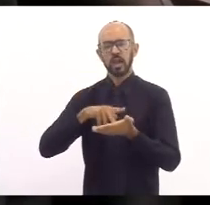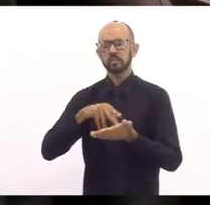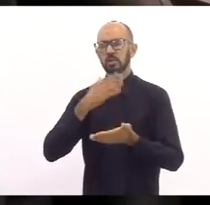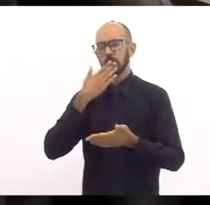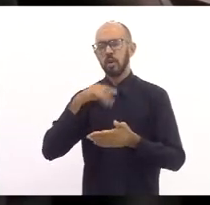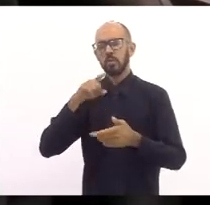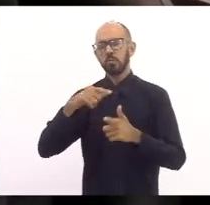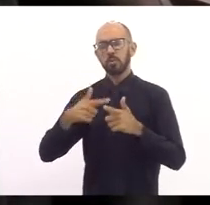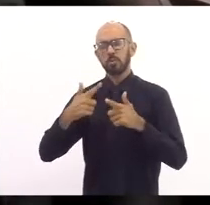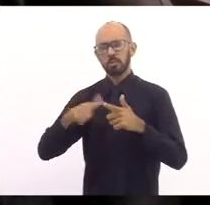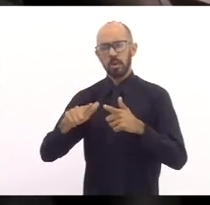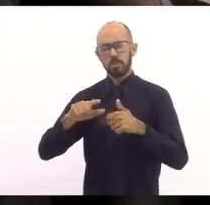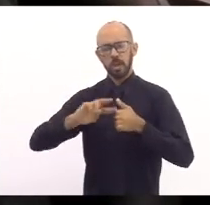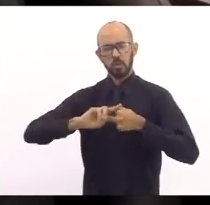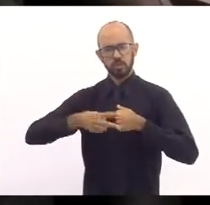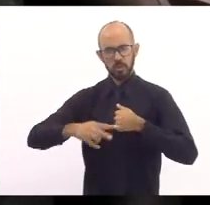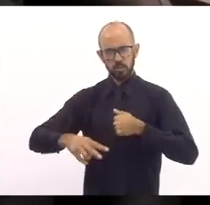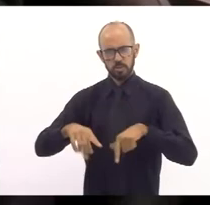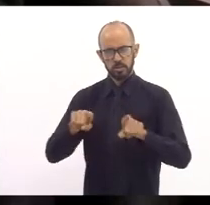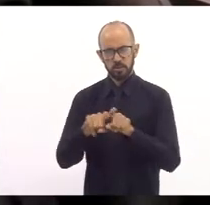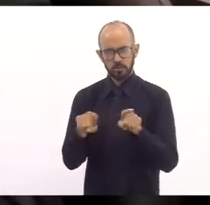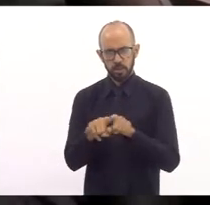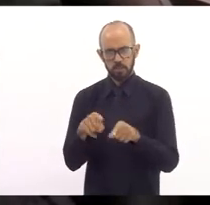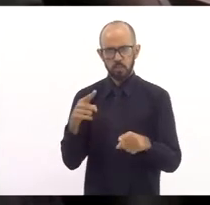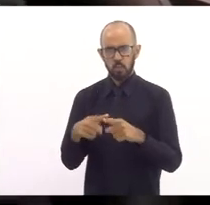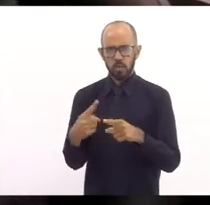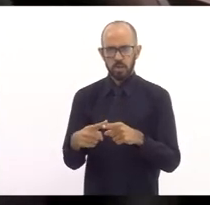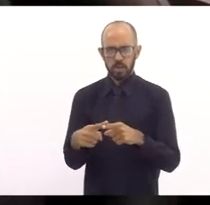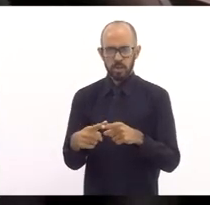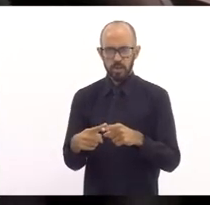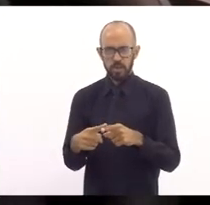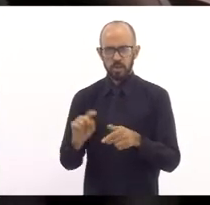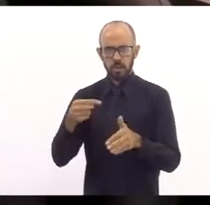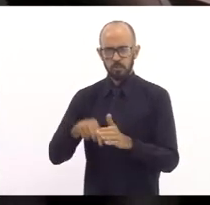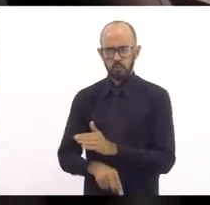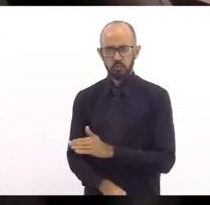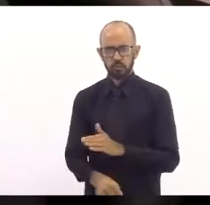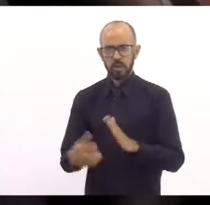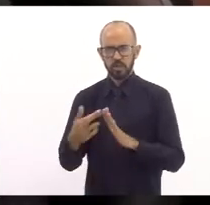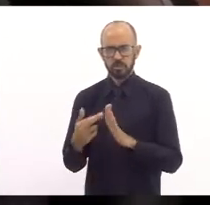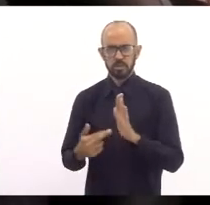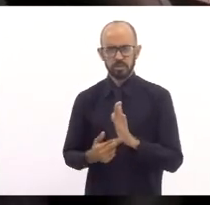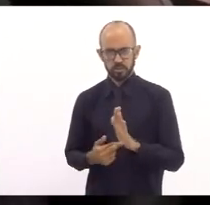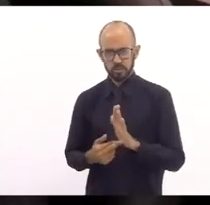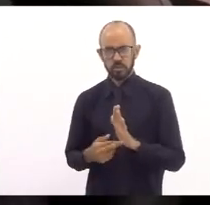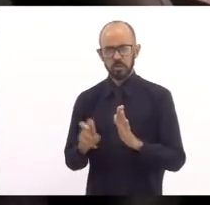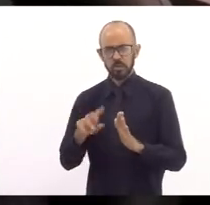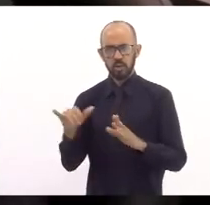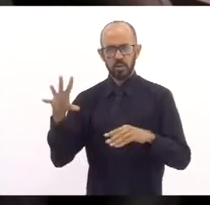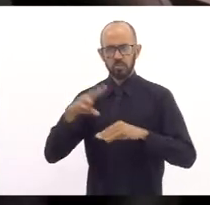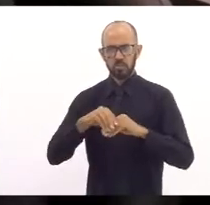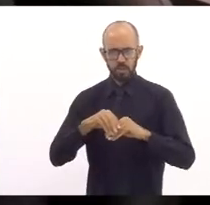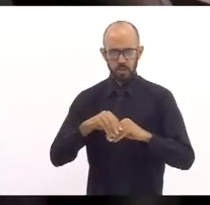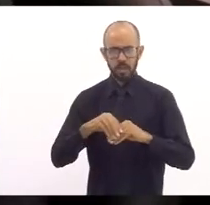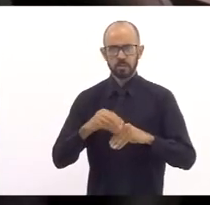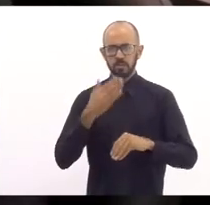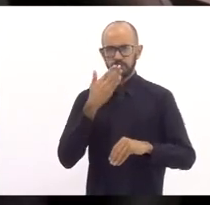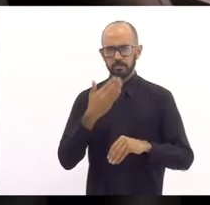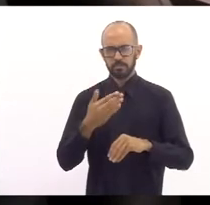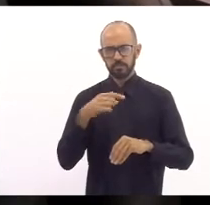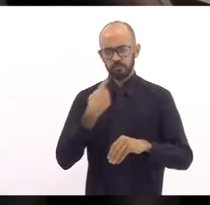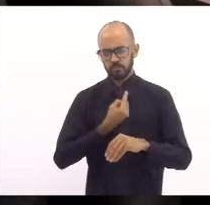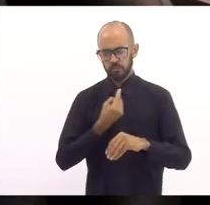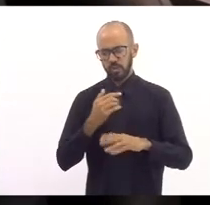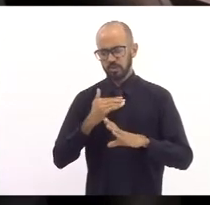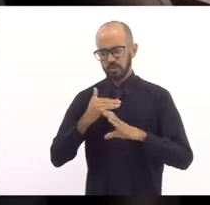consequência do problema, porque atinge, aprofundar mais nesse relatório, que vai agregar nesse pedido que nós já encaminhamos